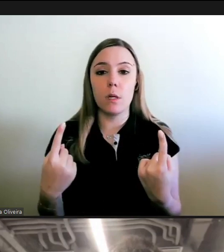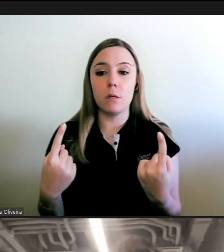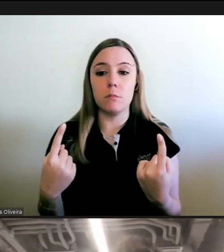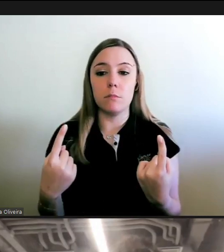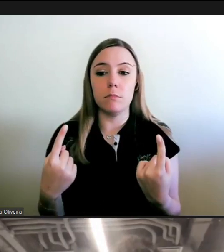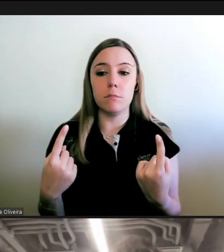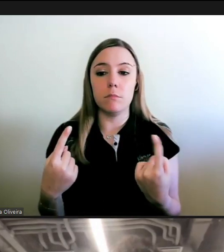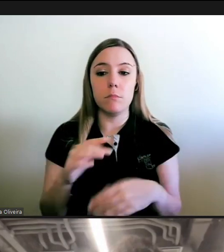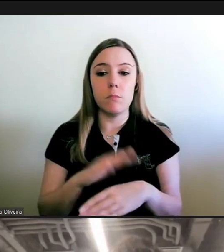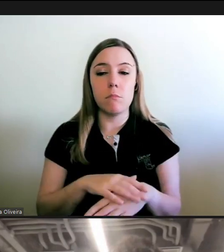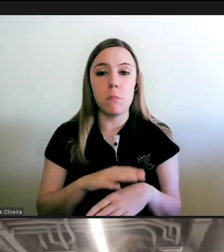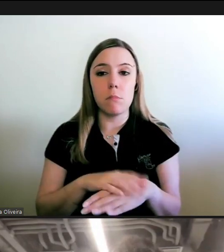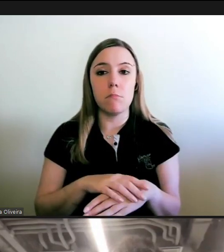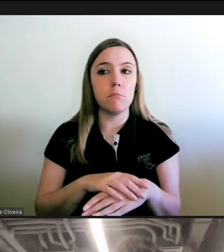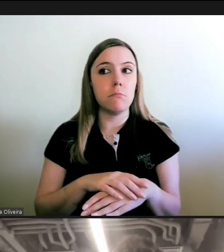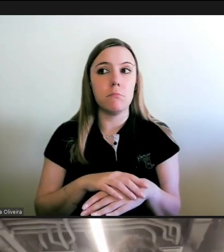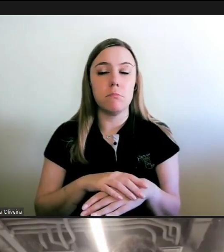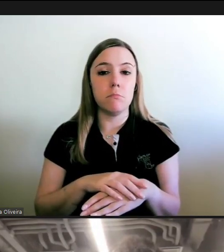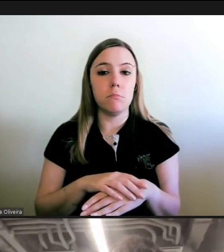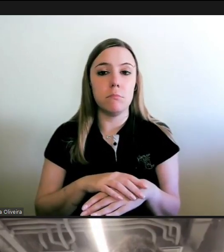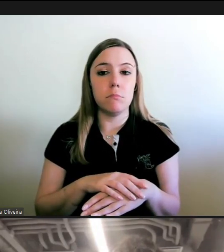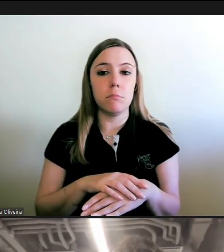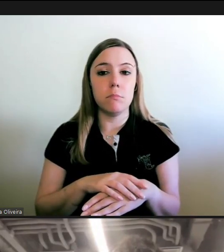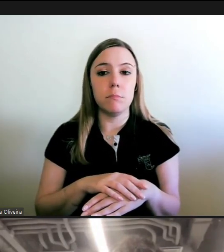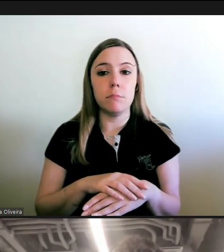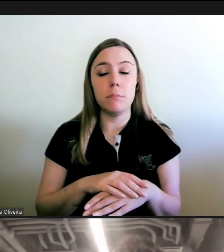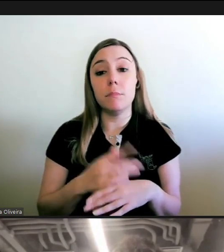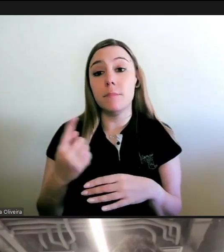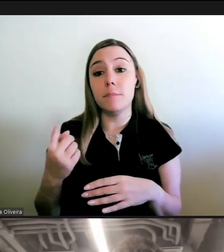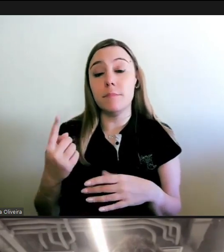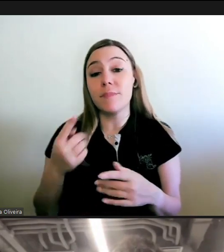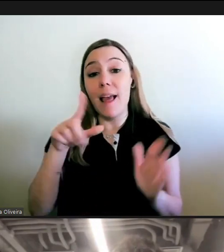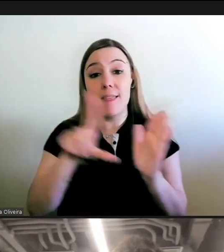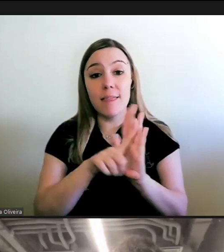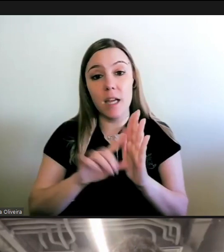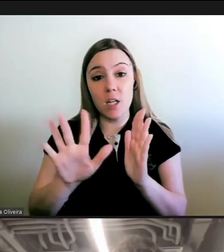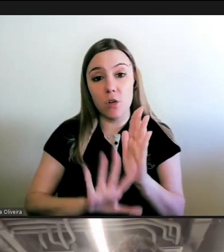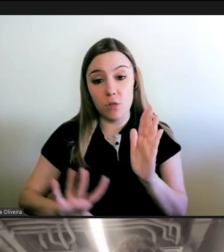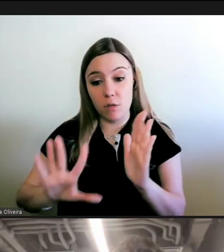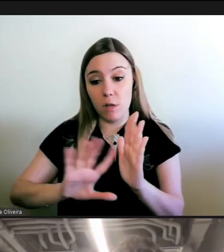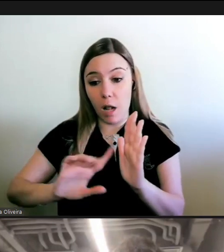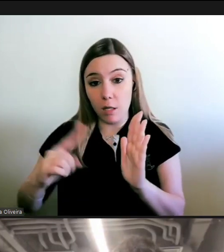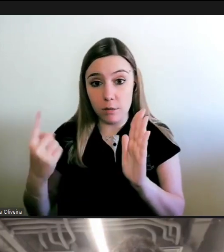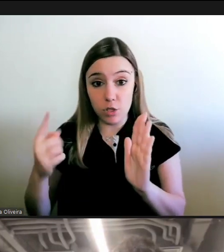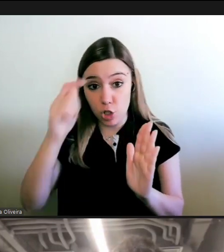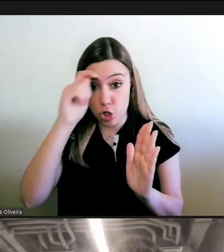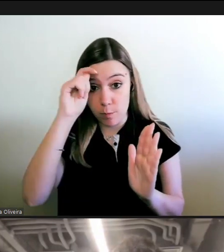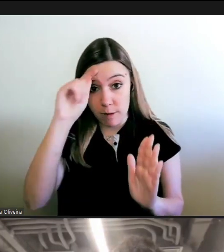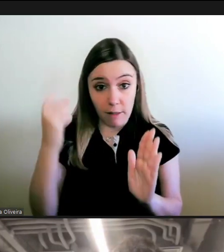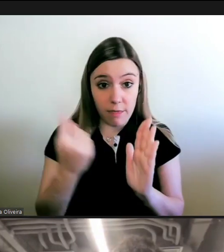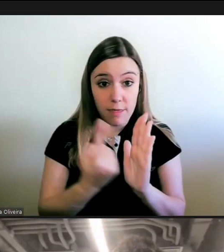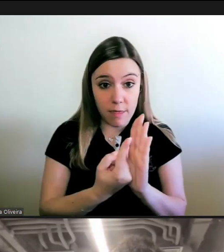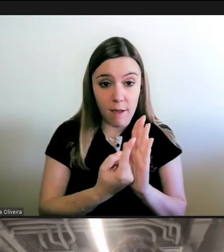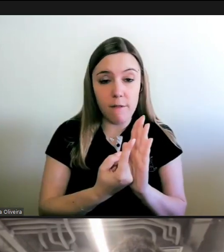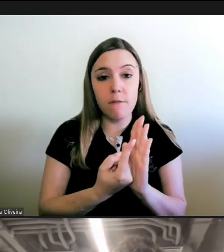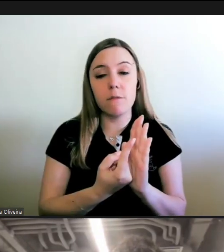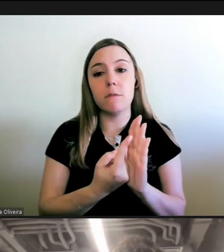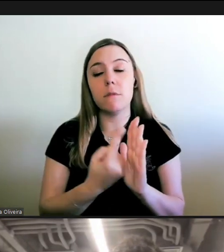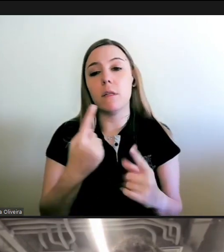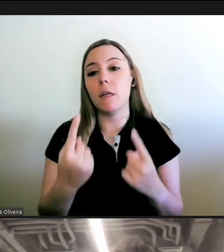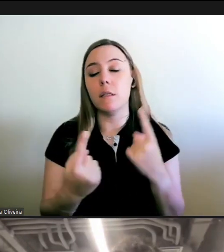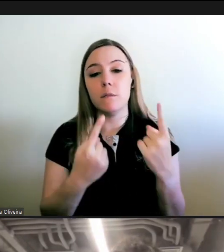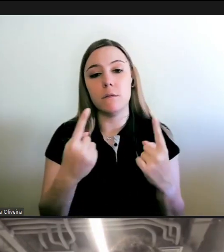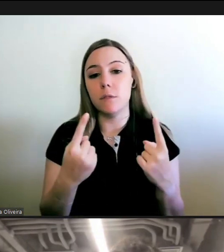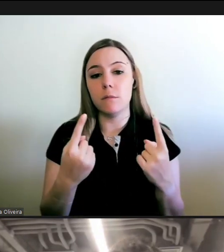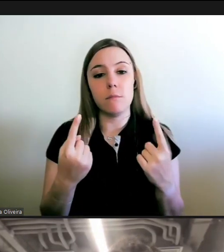seja porque lhe é cometida exatamente a obrigação de aplicar as leis nacionais, basta às vezes um oásis